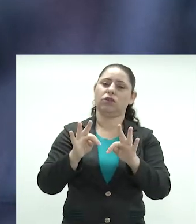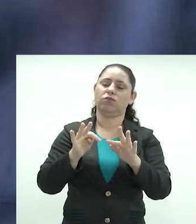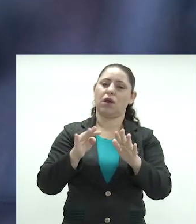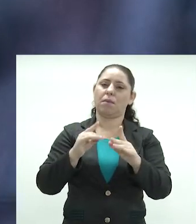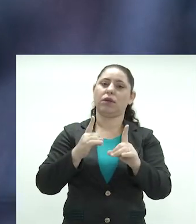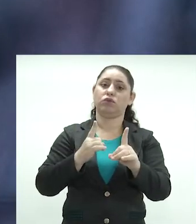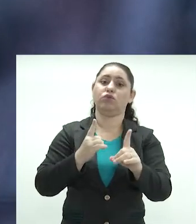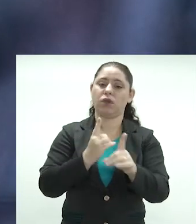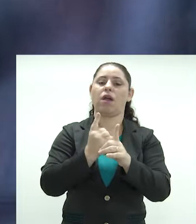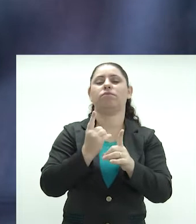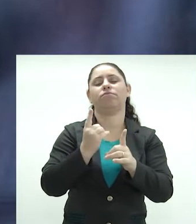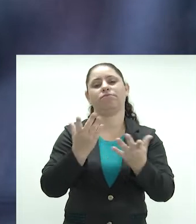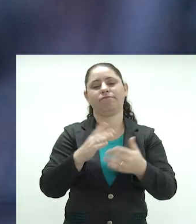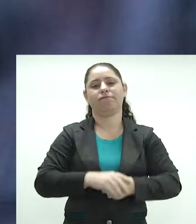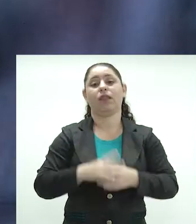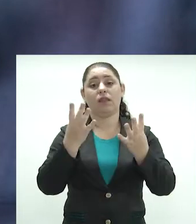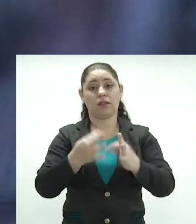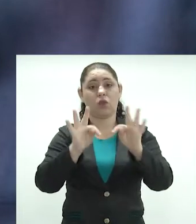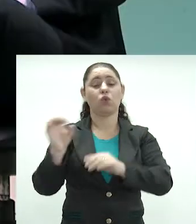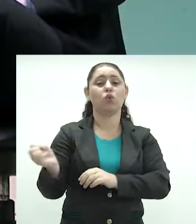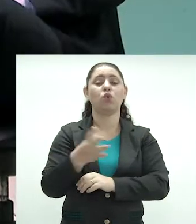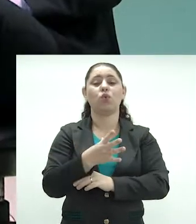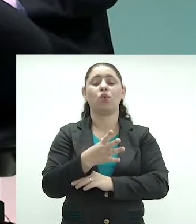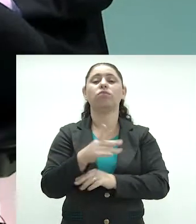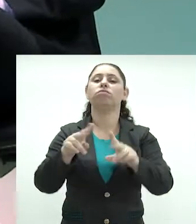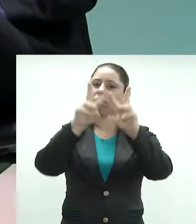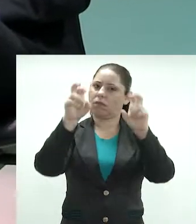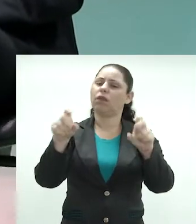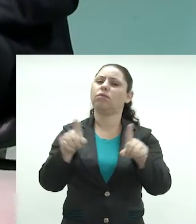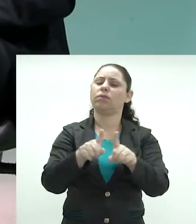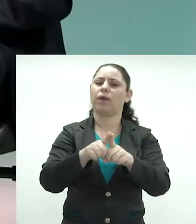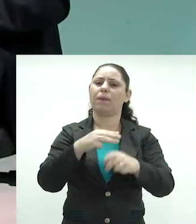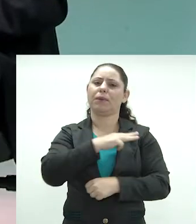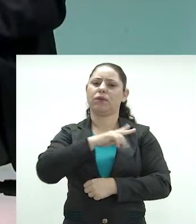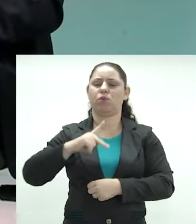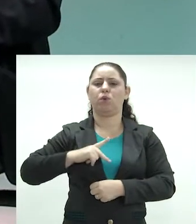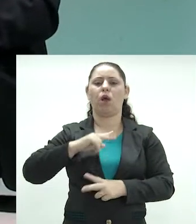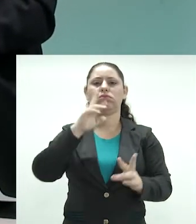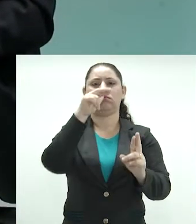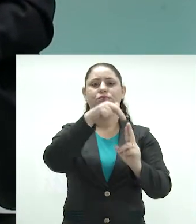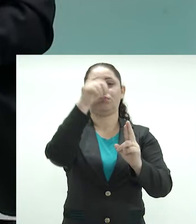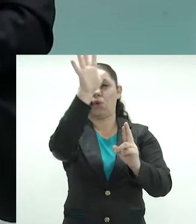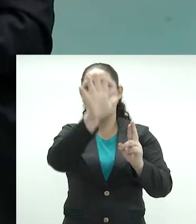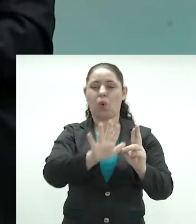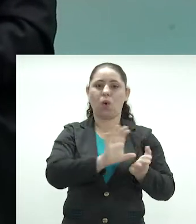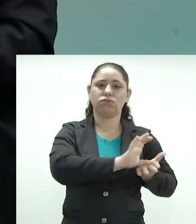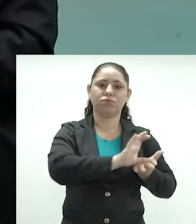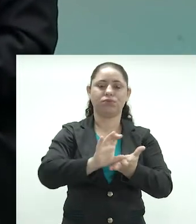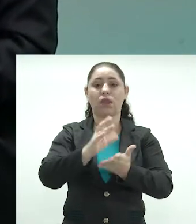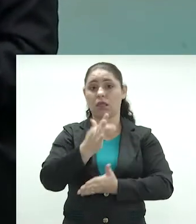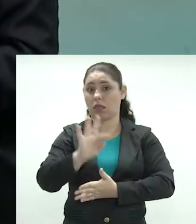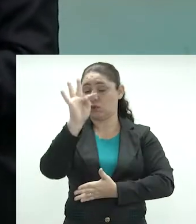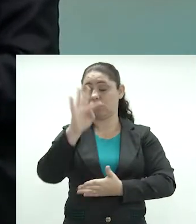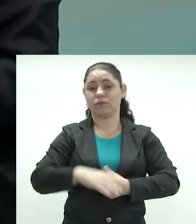mesma velocidade que a tecnologia, alcançar essa tecnologia, né? E tecnologia também é outro ponto importante. O Ministério Público de Mato Grosso do Sul é referência